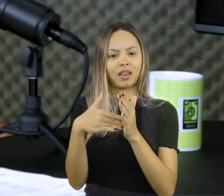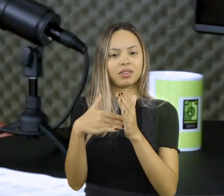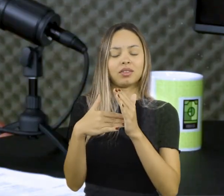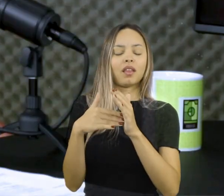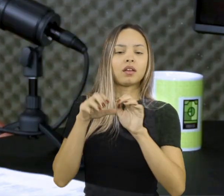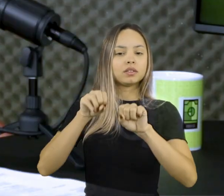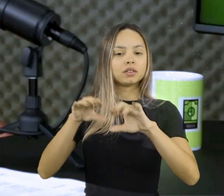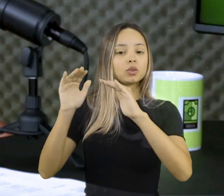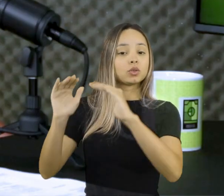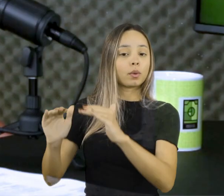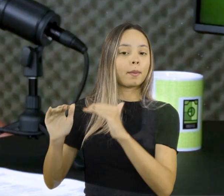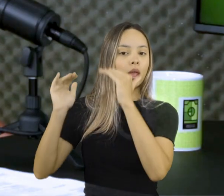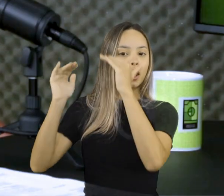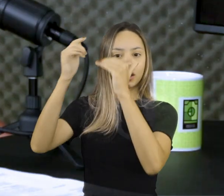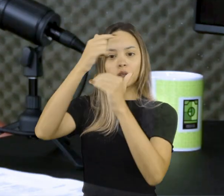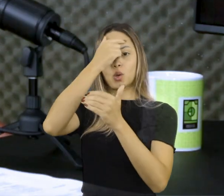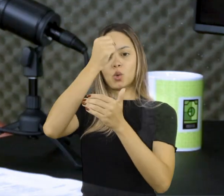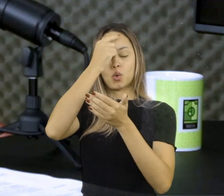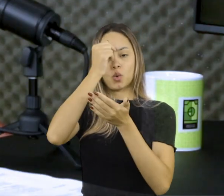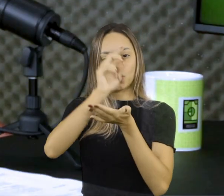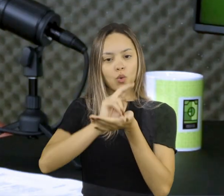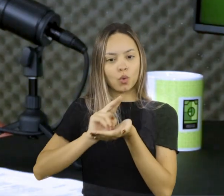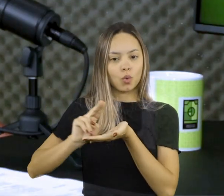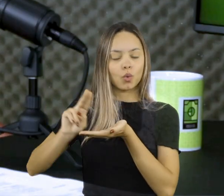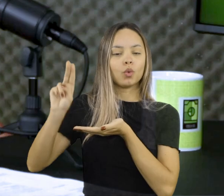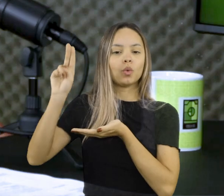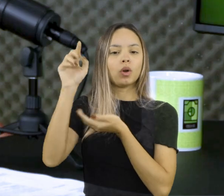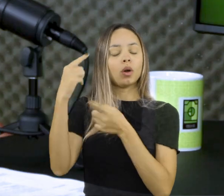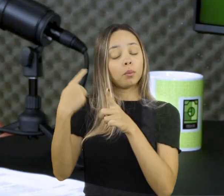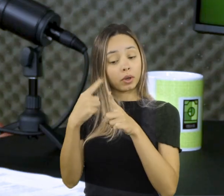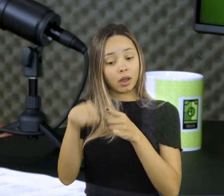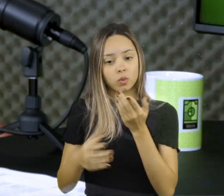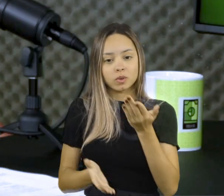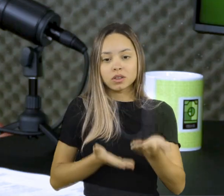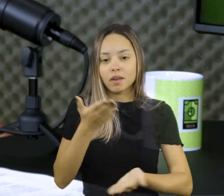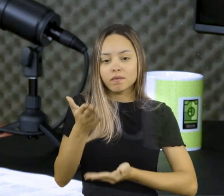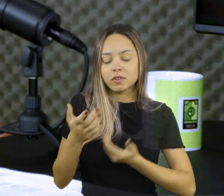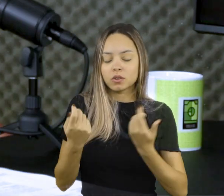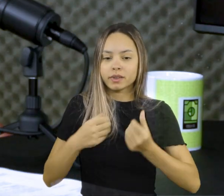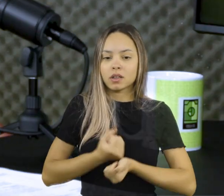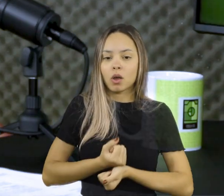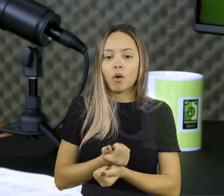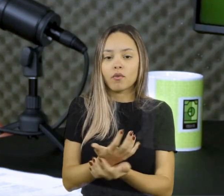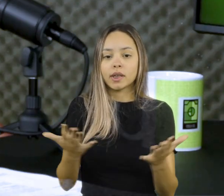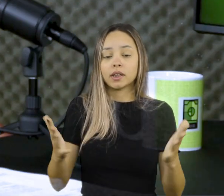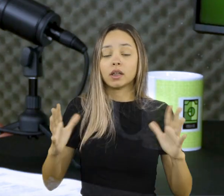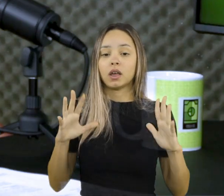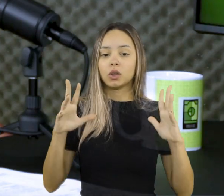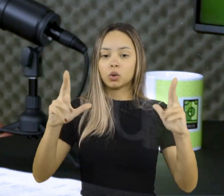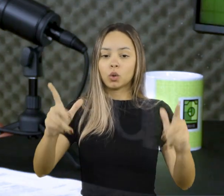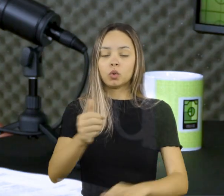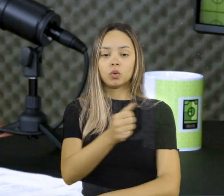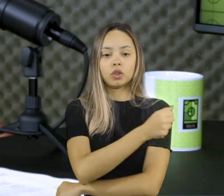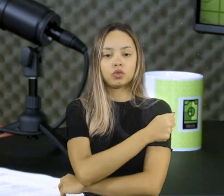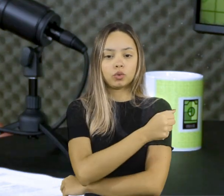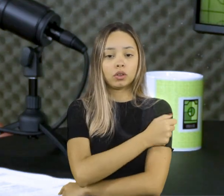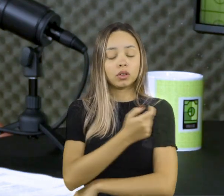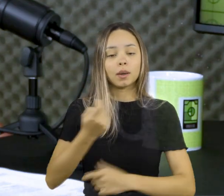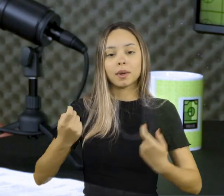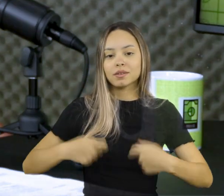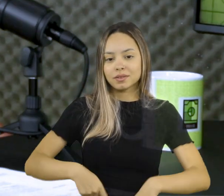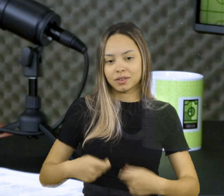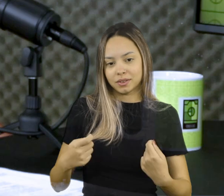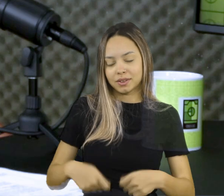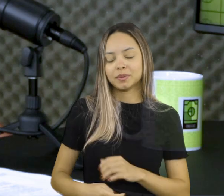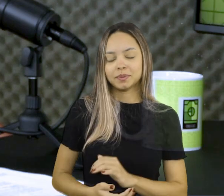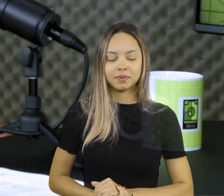superior, porque ele é um serviço que tem que ser ofertado a todo estudante que necessite dele. Então,